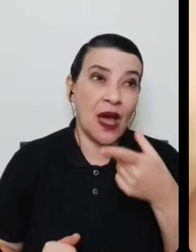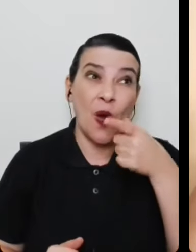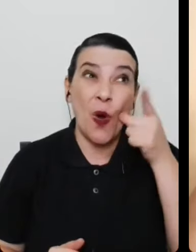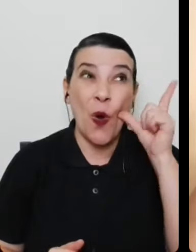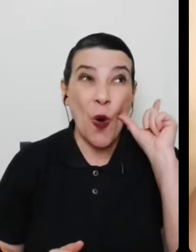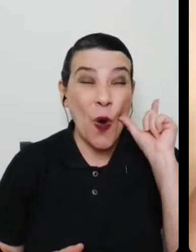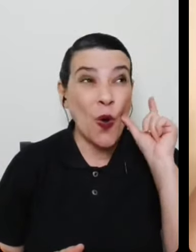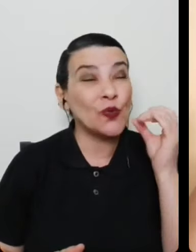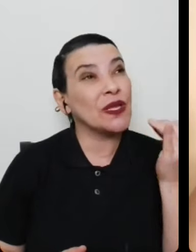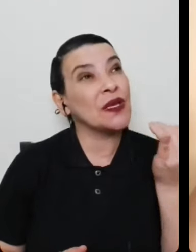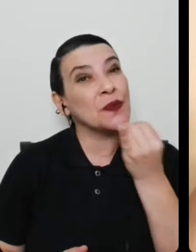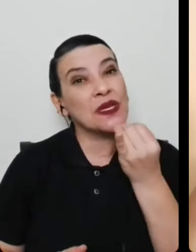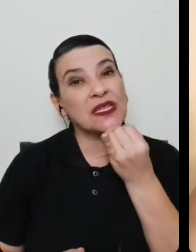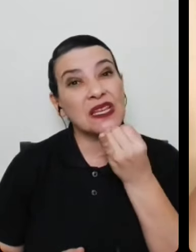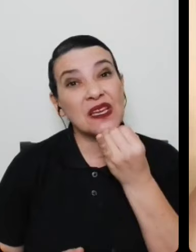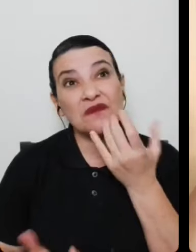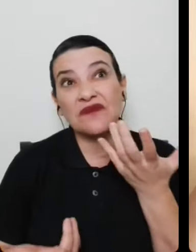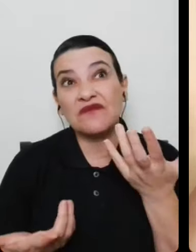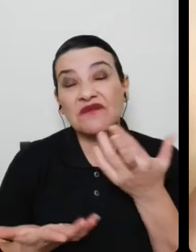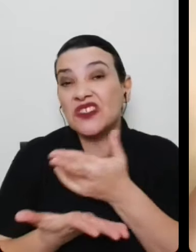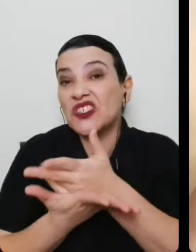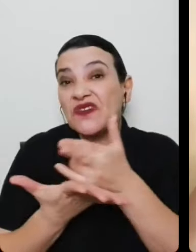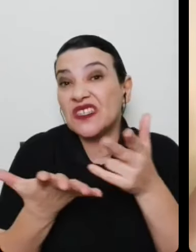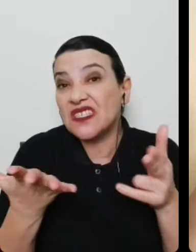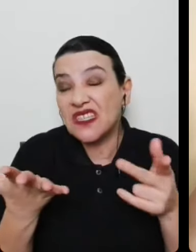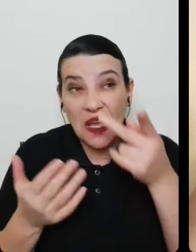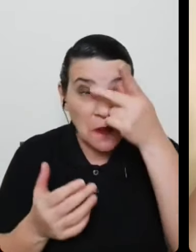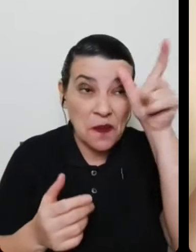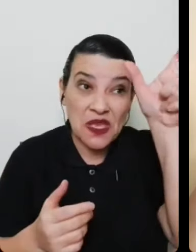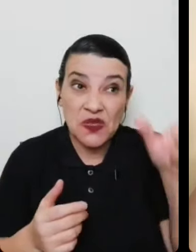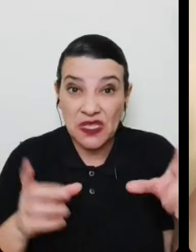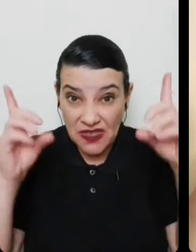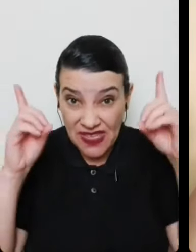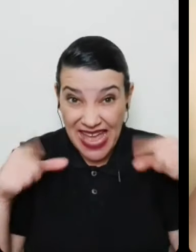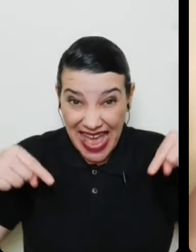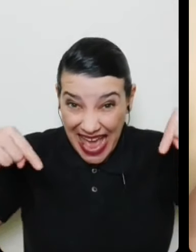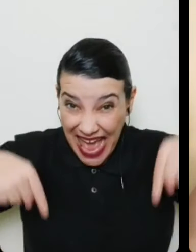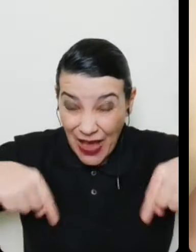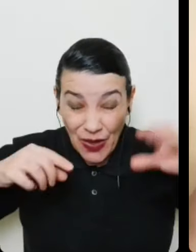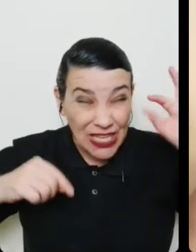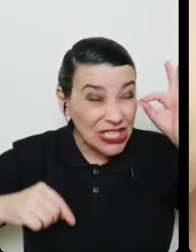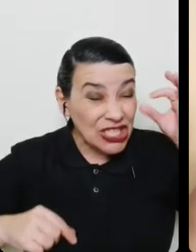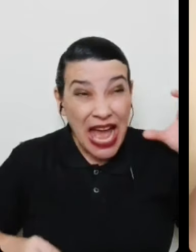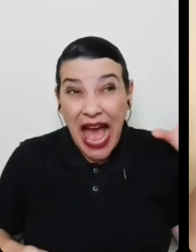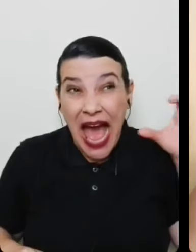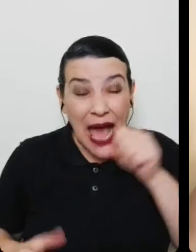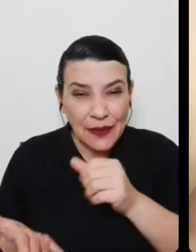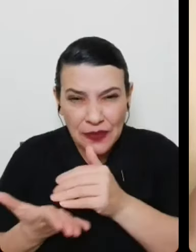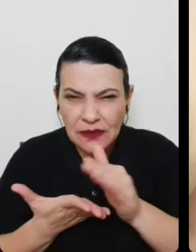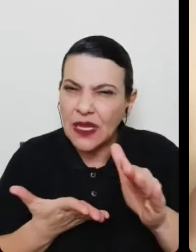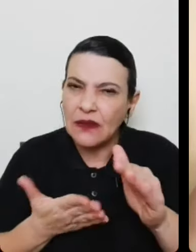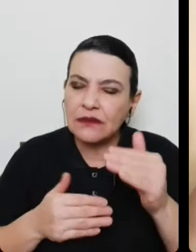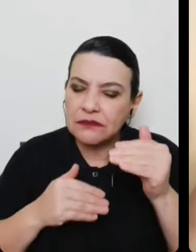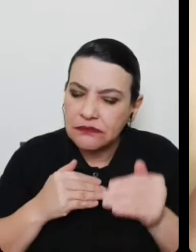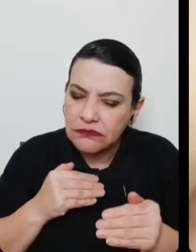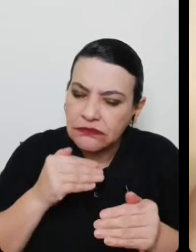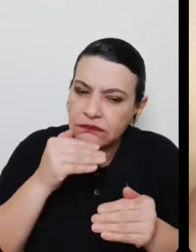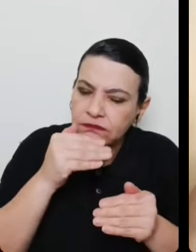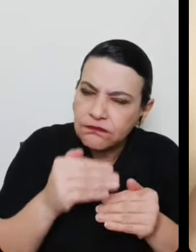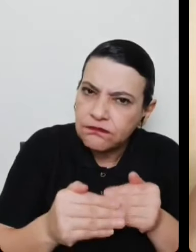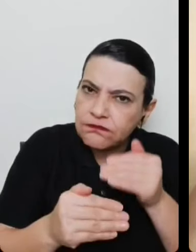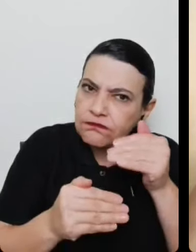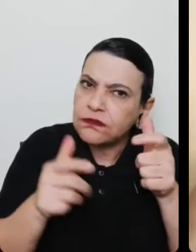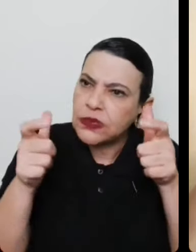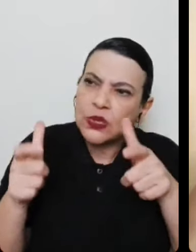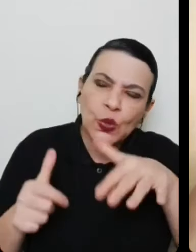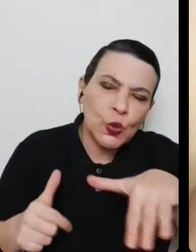contemplava nenhuma diversidade de pessoas com deficiência, não vai ser agora que você vai abraçar o mundo. Começa por uma. Identifica ali